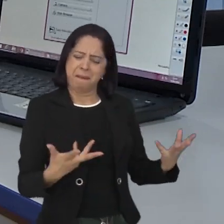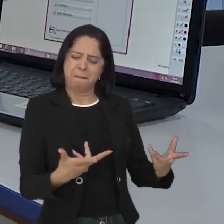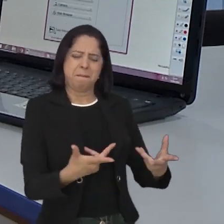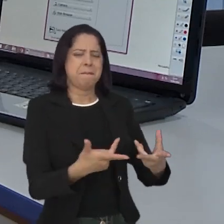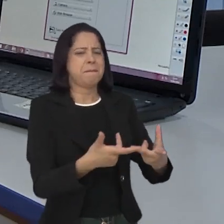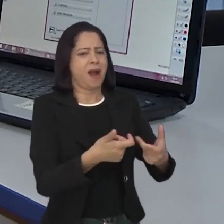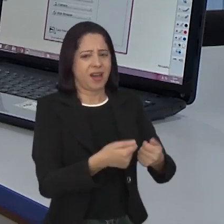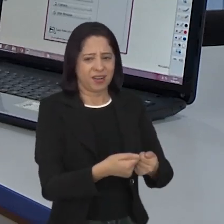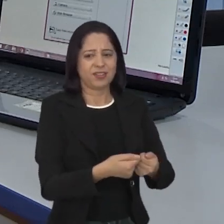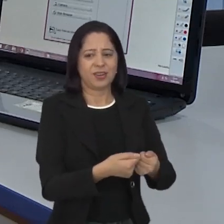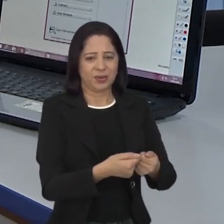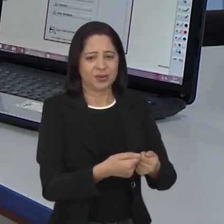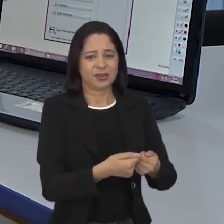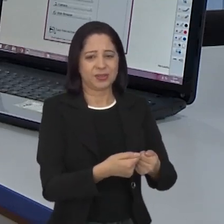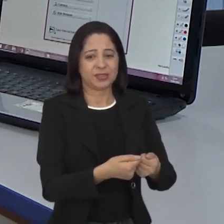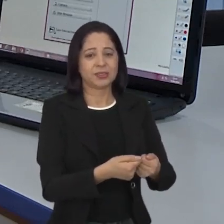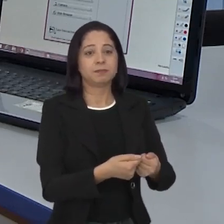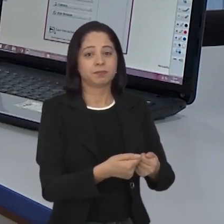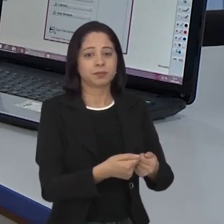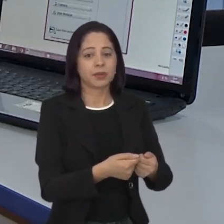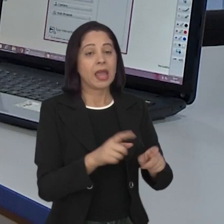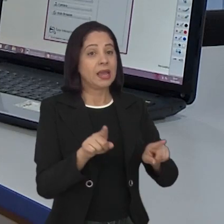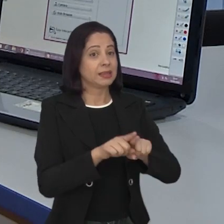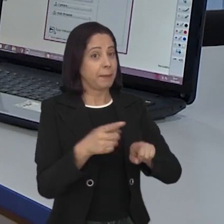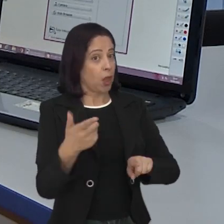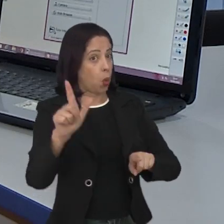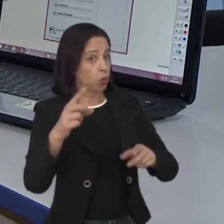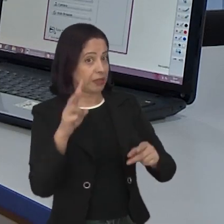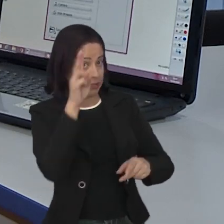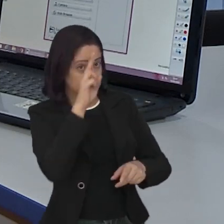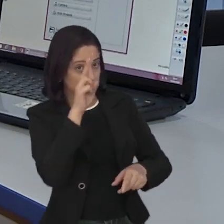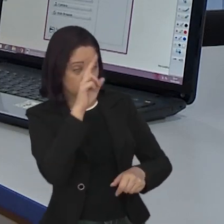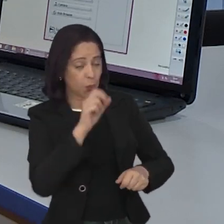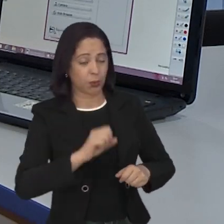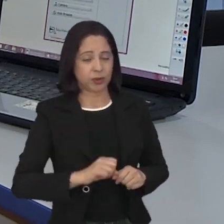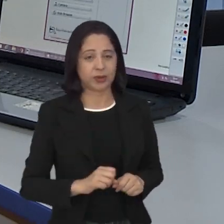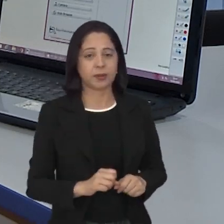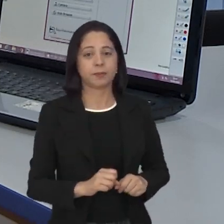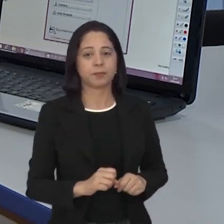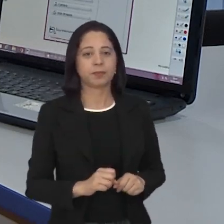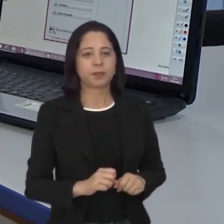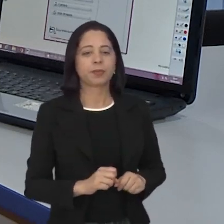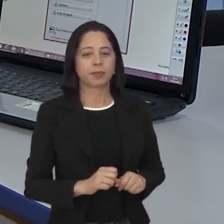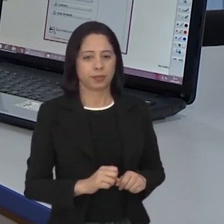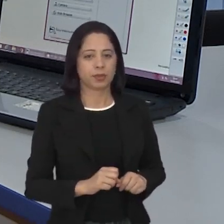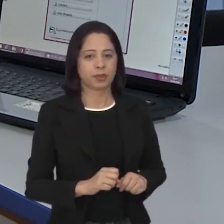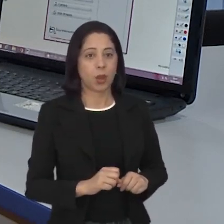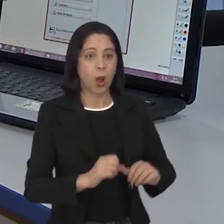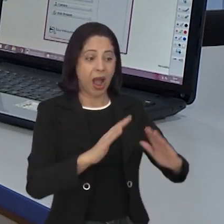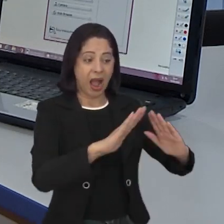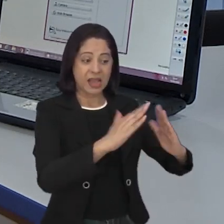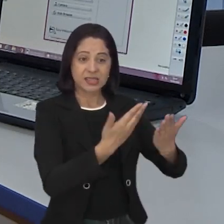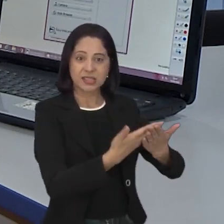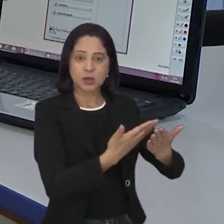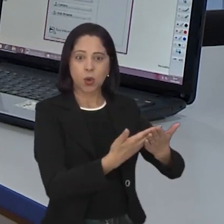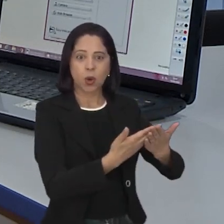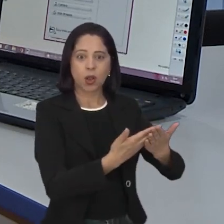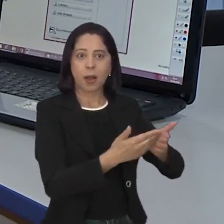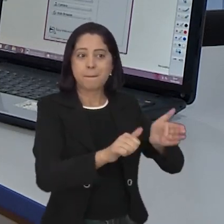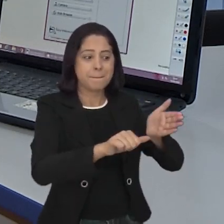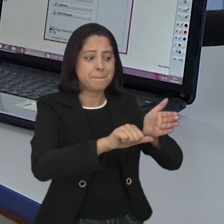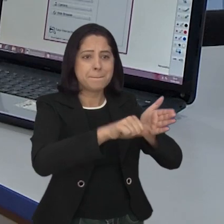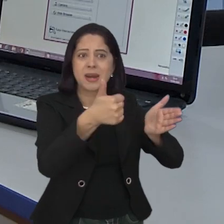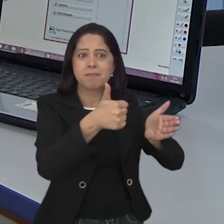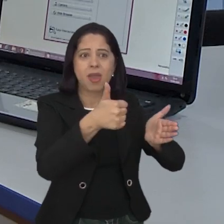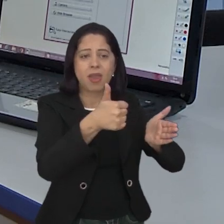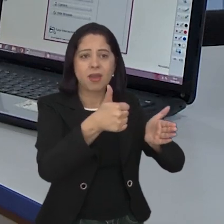Fantástico né só esse movimento essa essa história já é muito interessante a outra é que ela era durante muito tempo